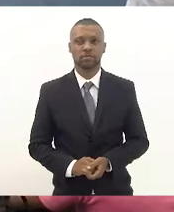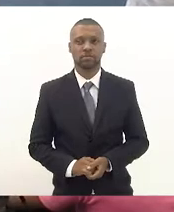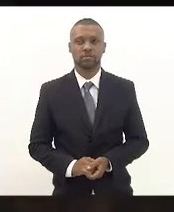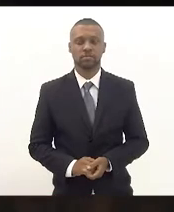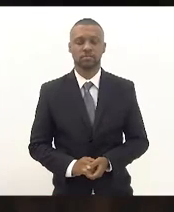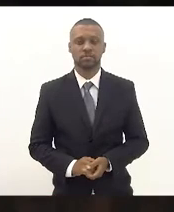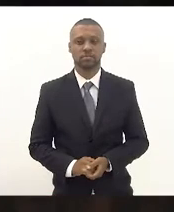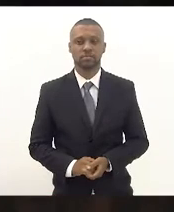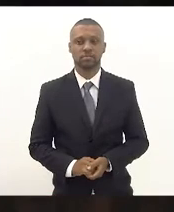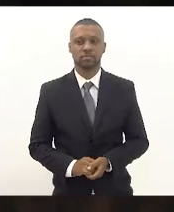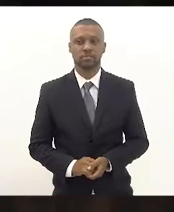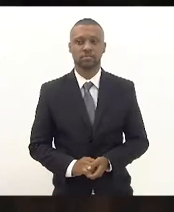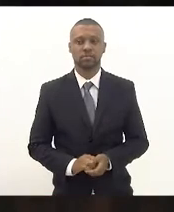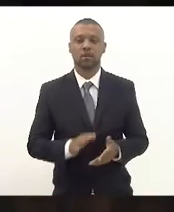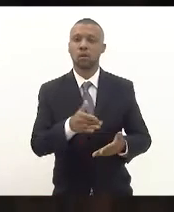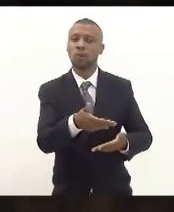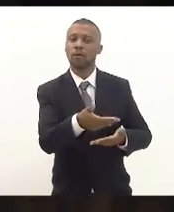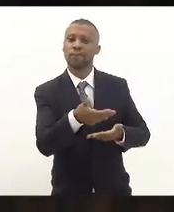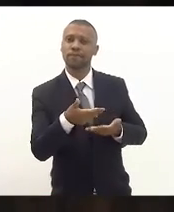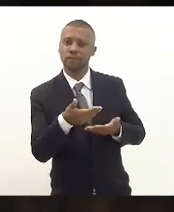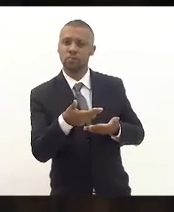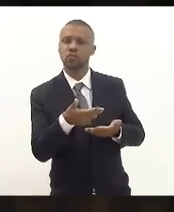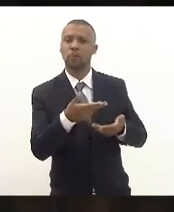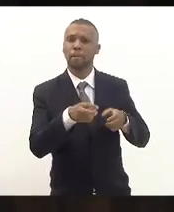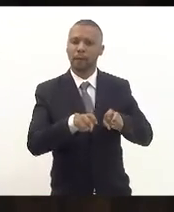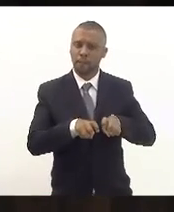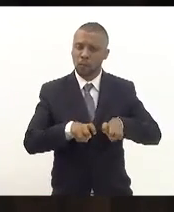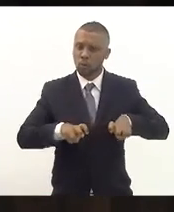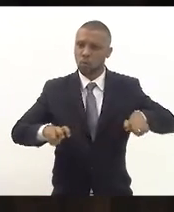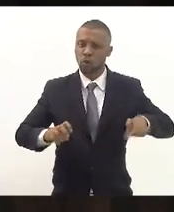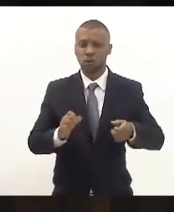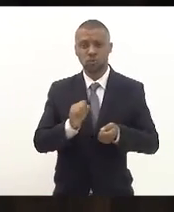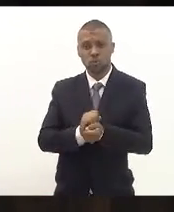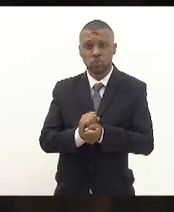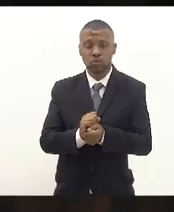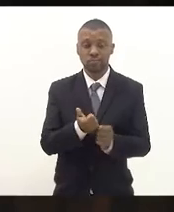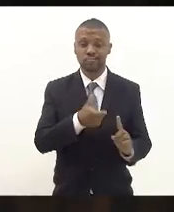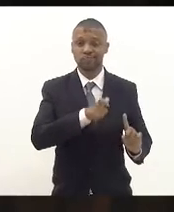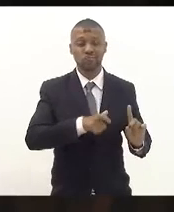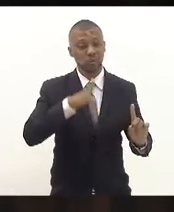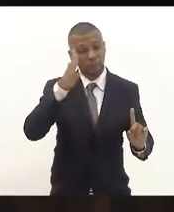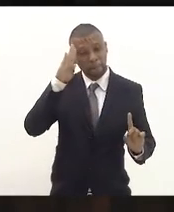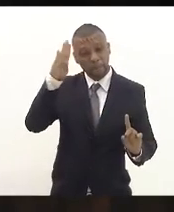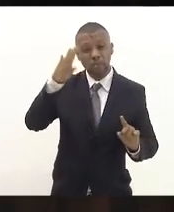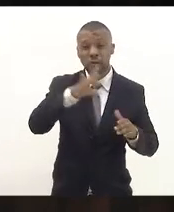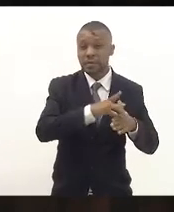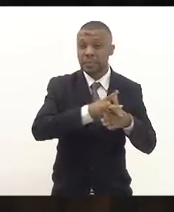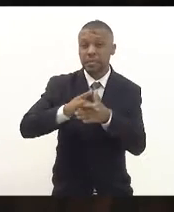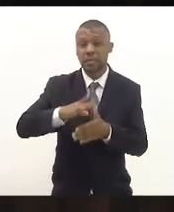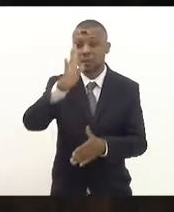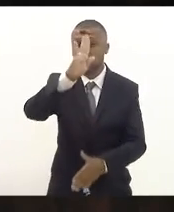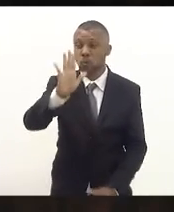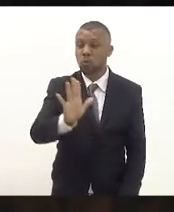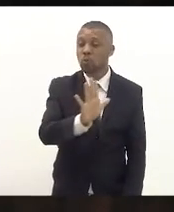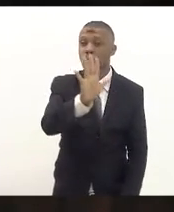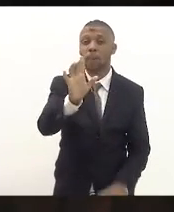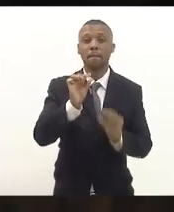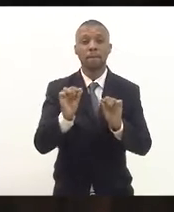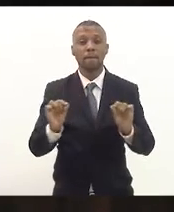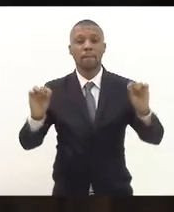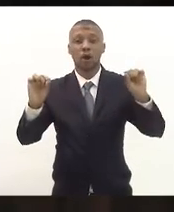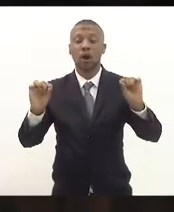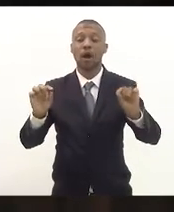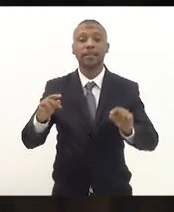eu convido para compor uma mesa uma das maiores lideranças do Brasil da